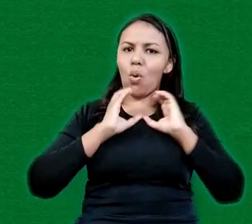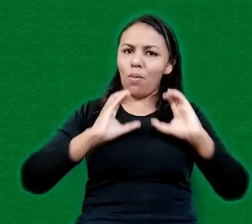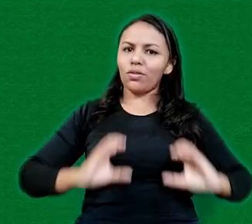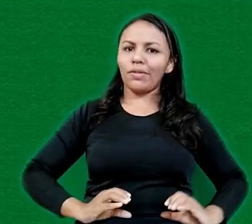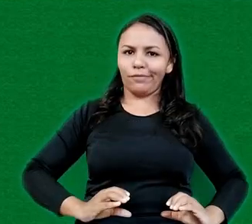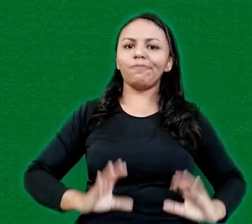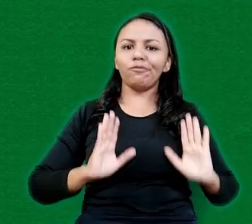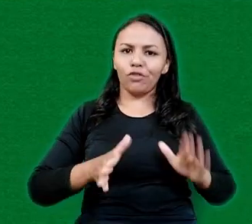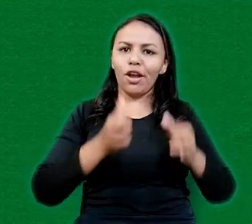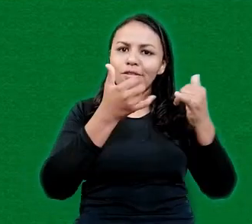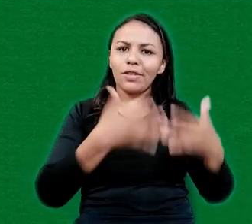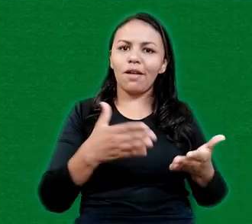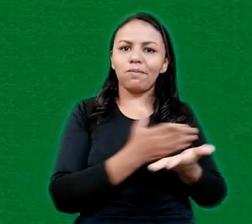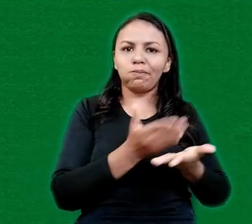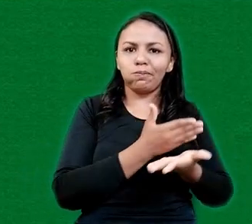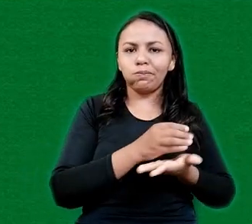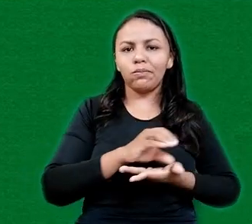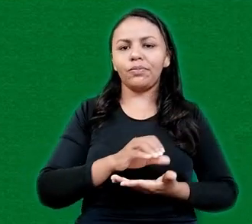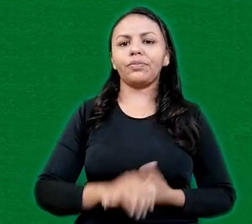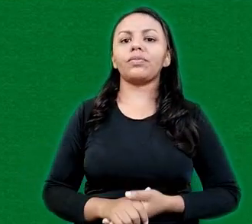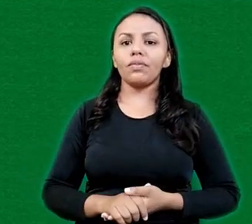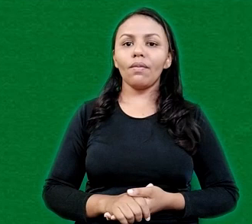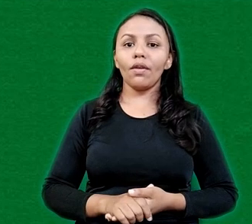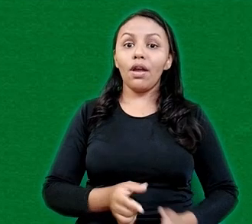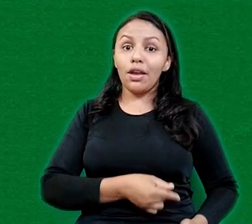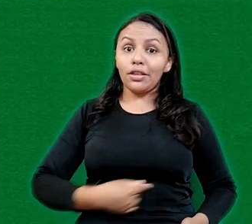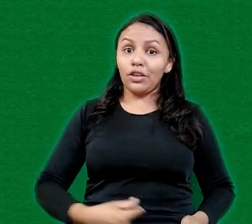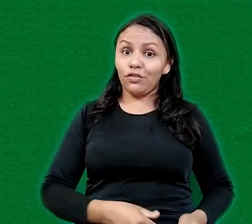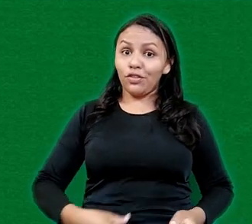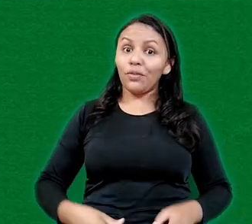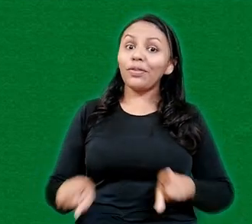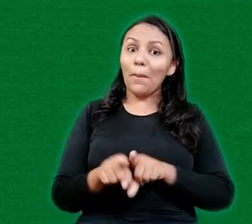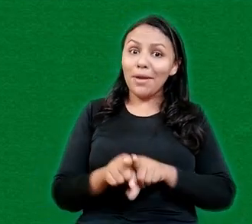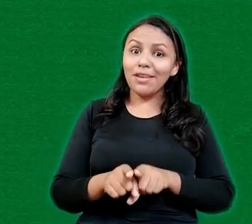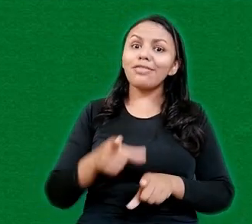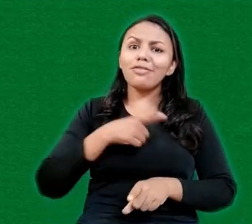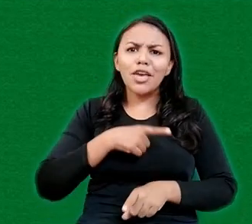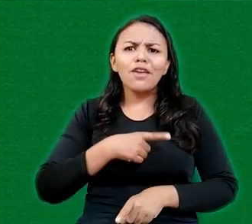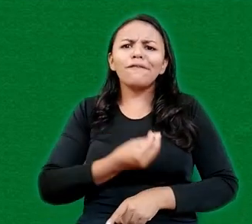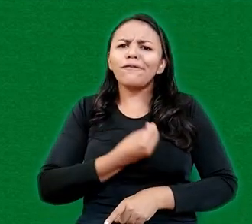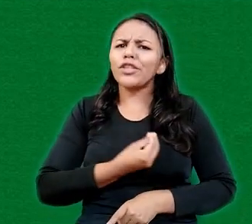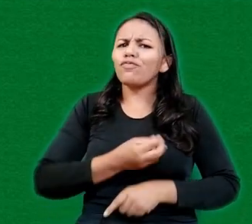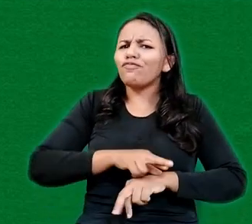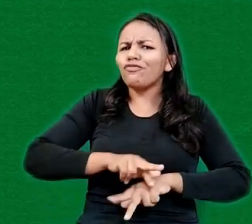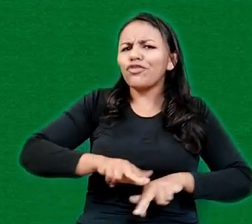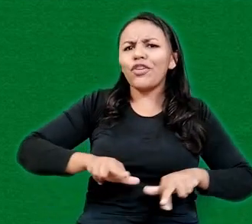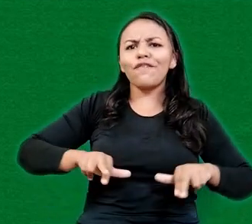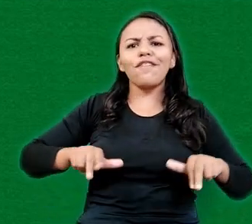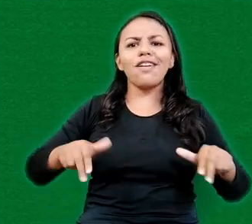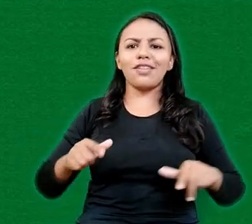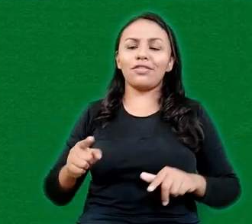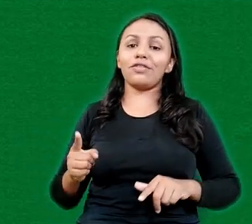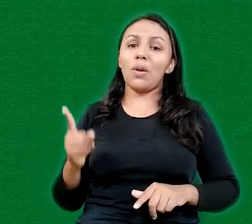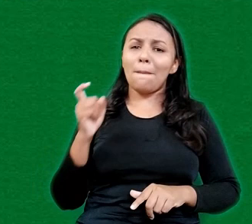descrito. O intestino, ele também é um ambiente de sobrevivência ou de vida de vários